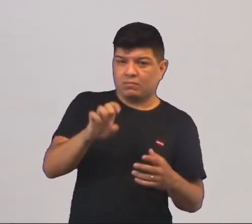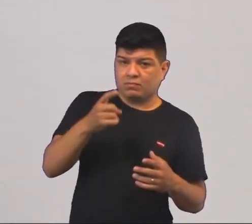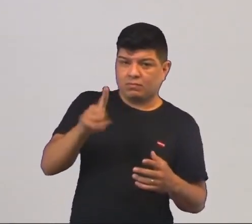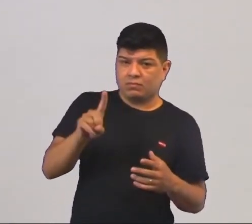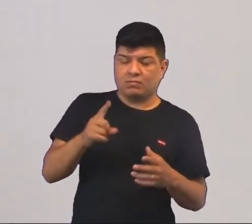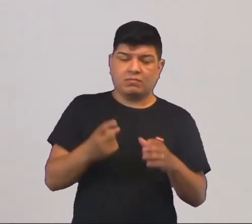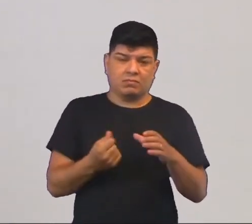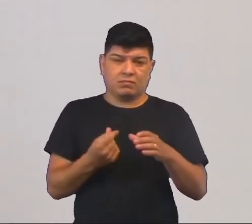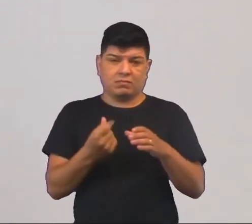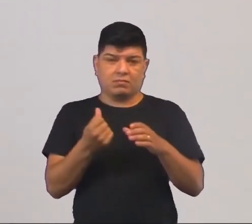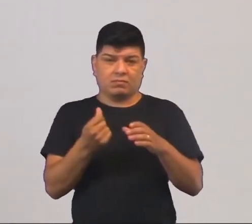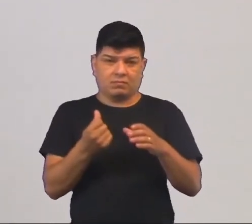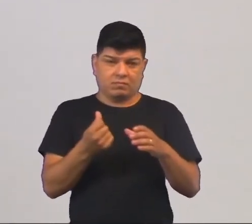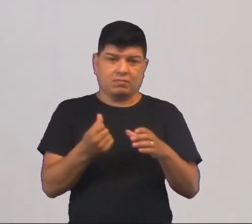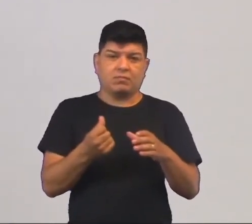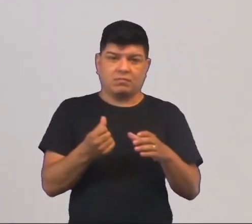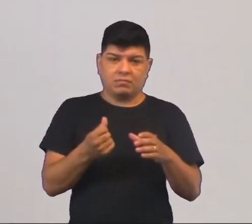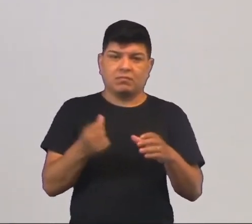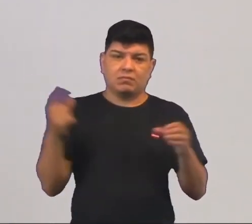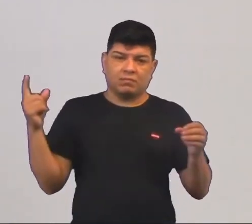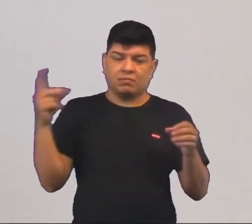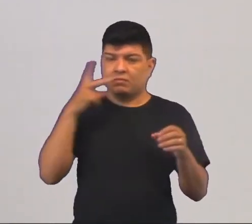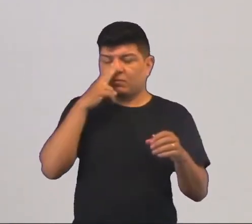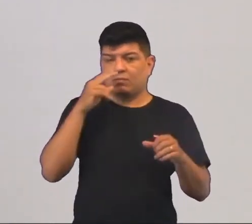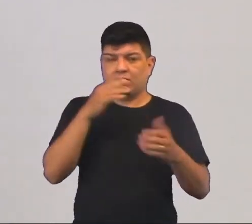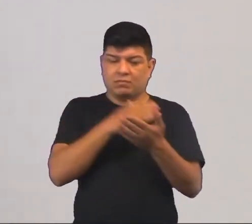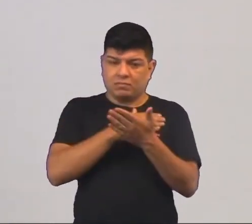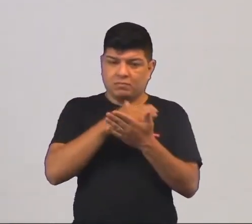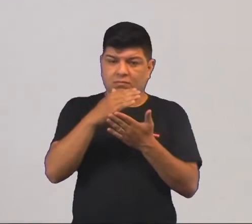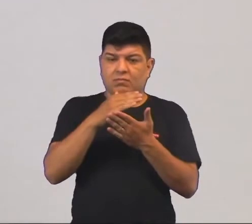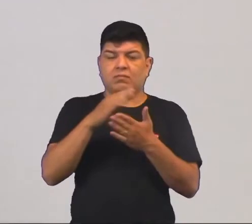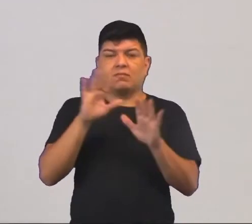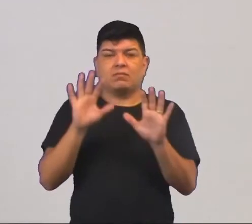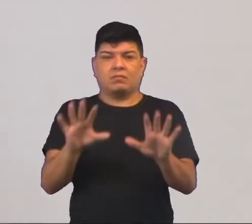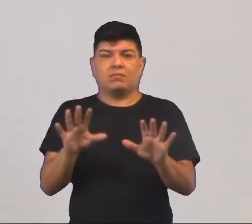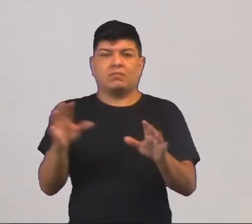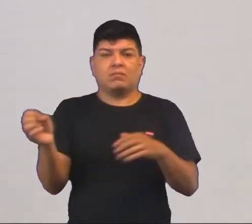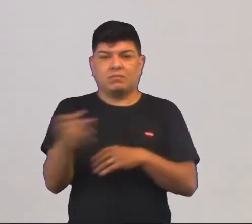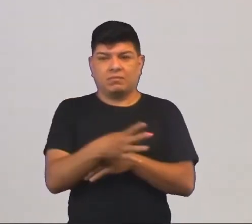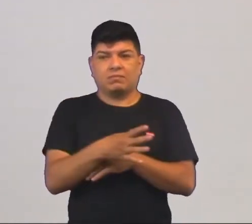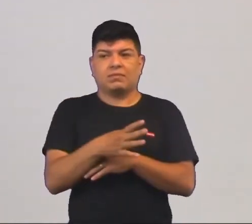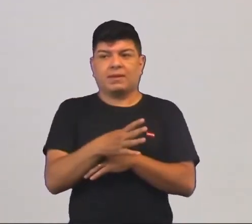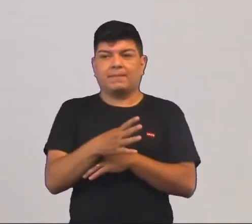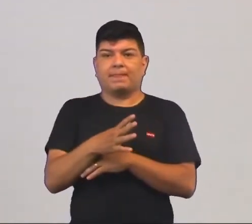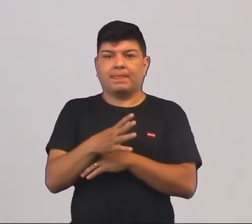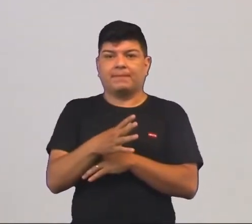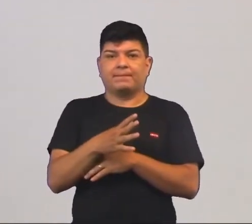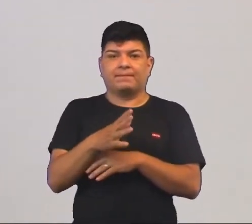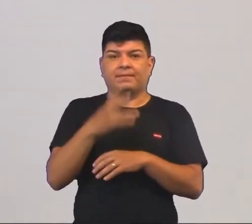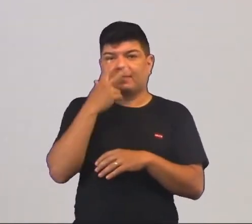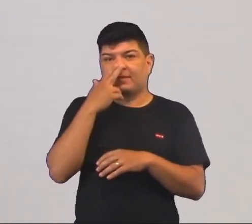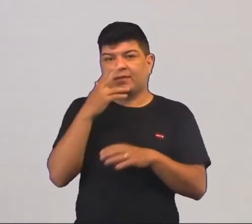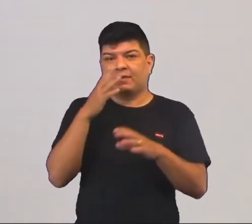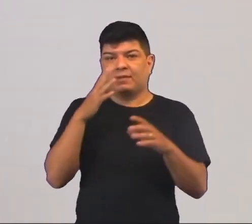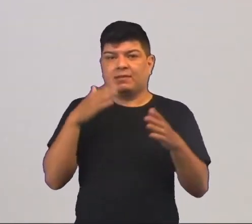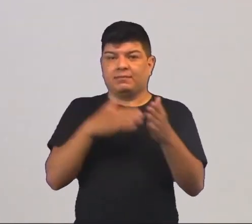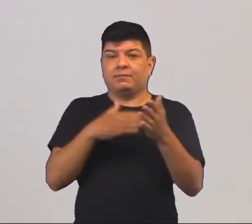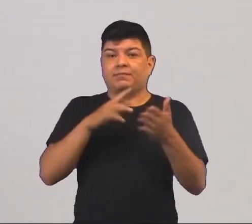pré-capitalismo, né, é a fase embrionária aí do capitalismo. Claro que o capitalismo moderno, né, ele refuta,